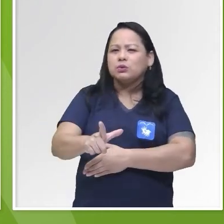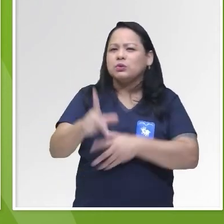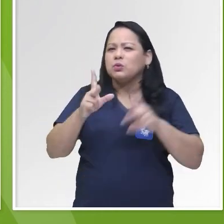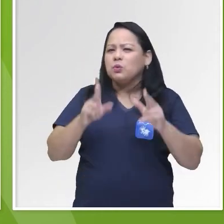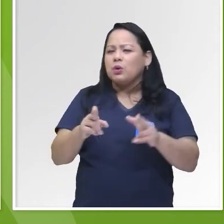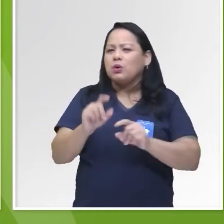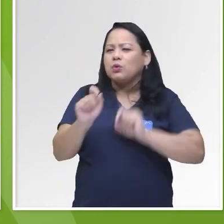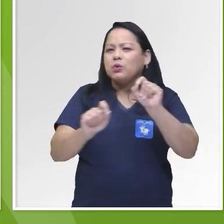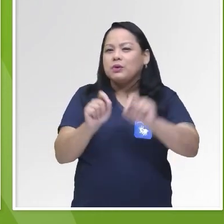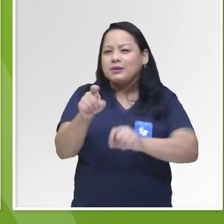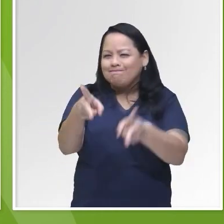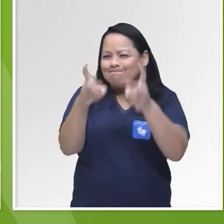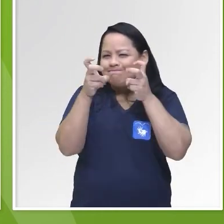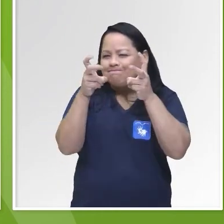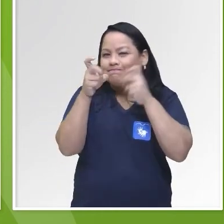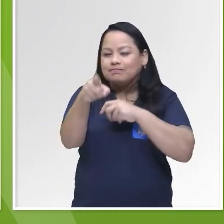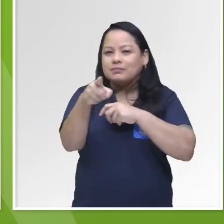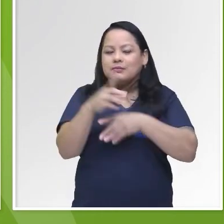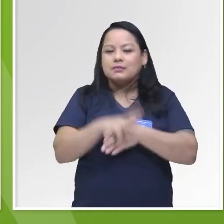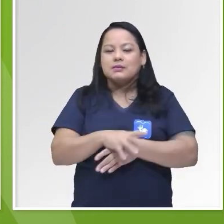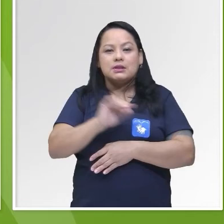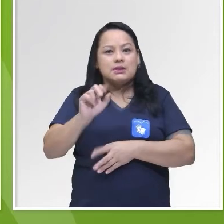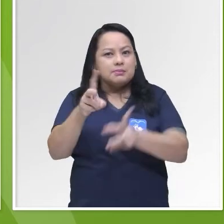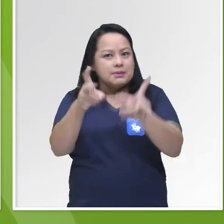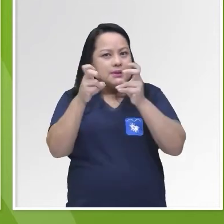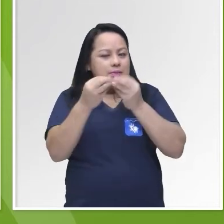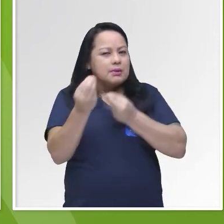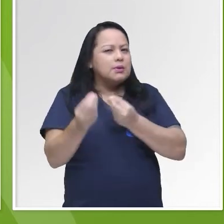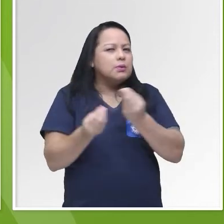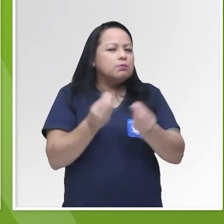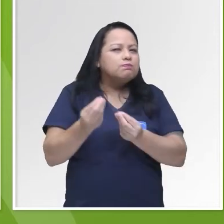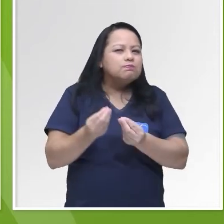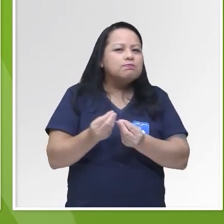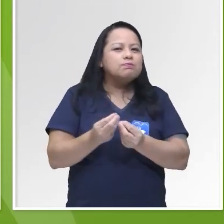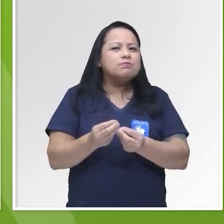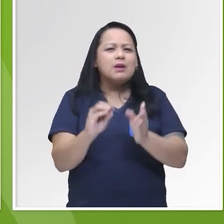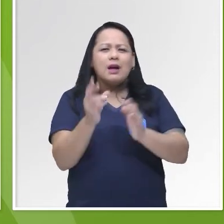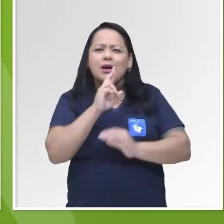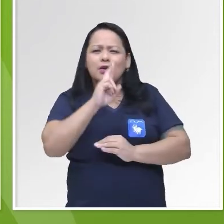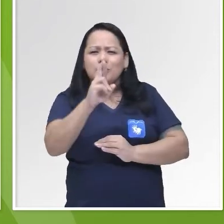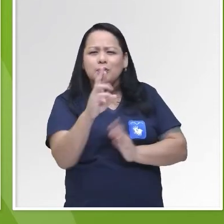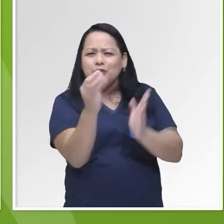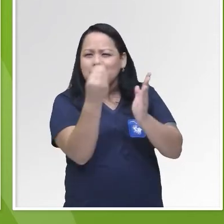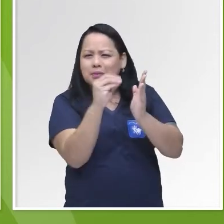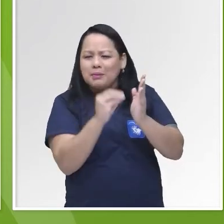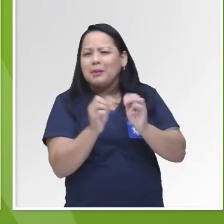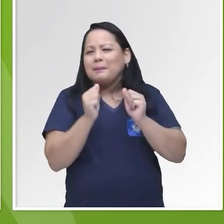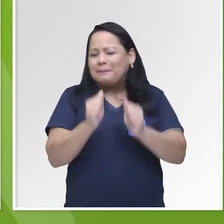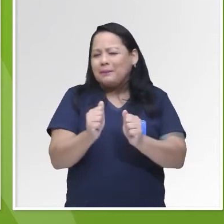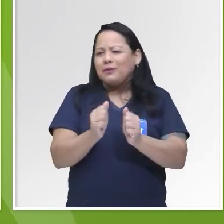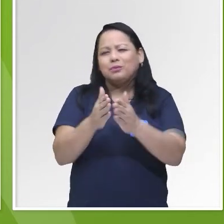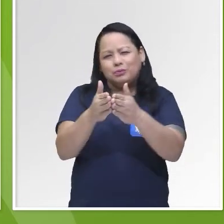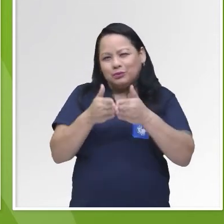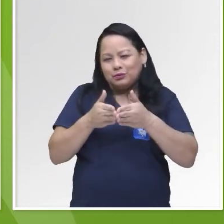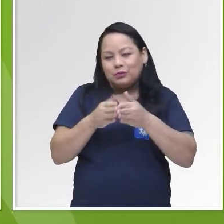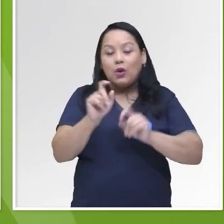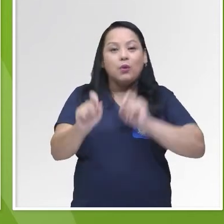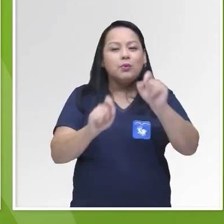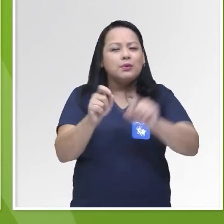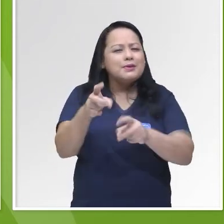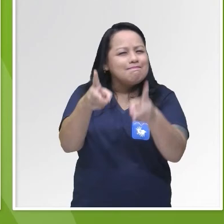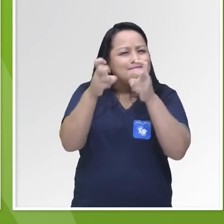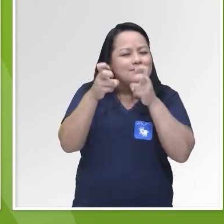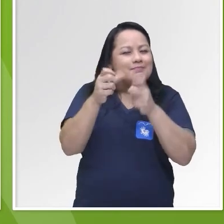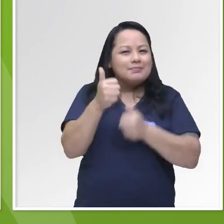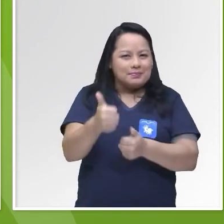vocês observaram? Então, se você observou algo, você coloca no chat público para mim, por favor. O que vocês